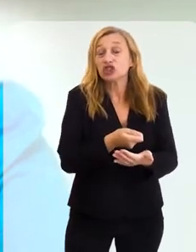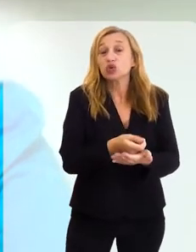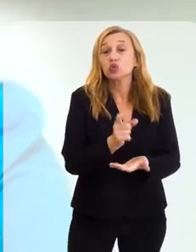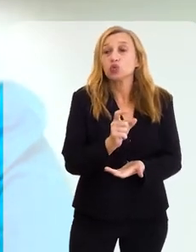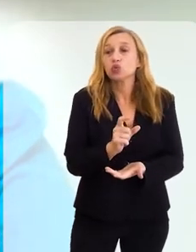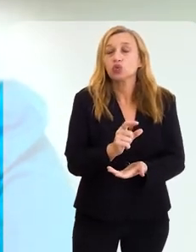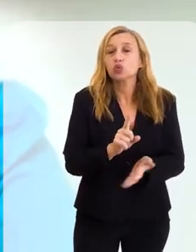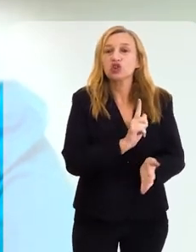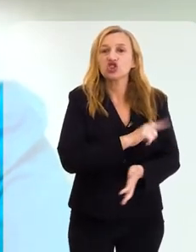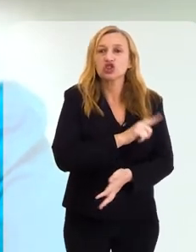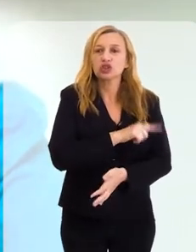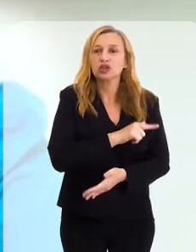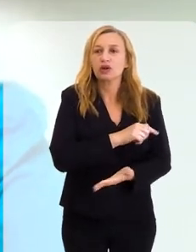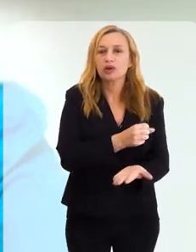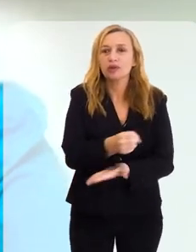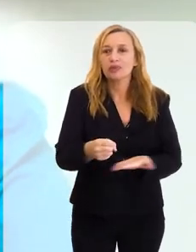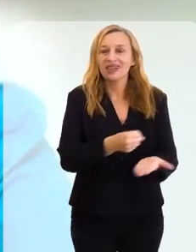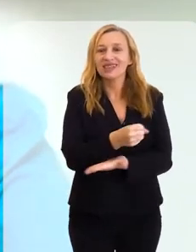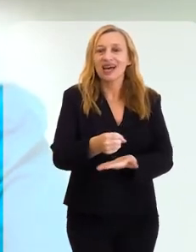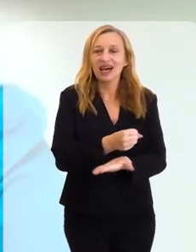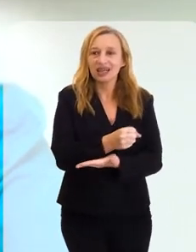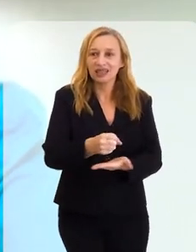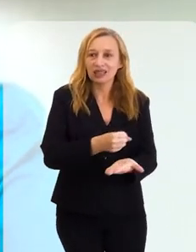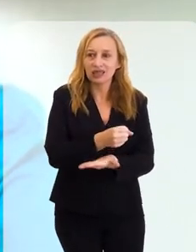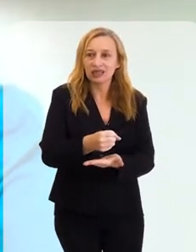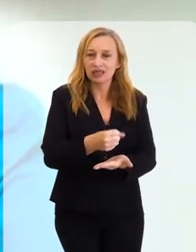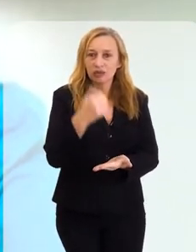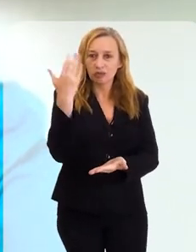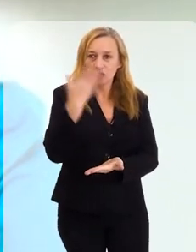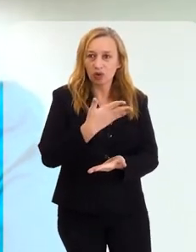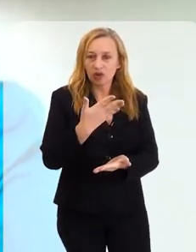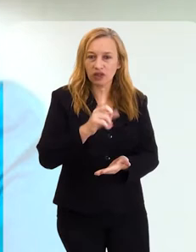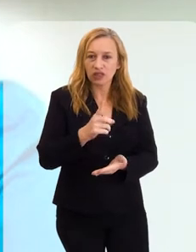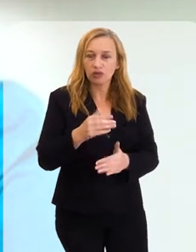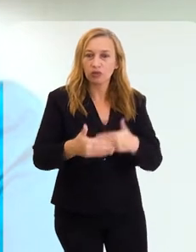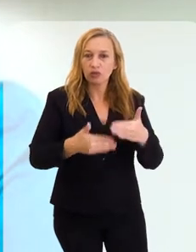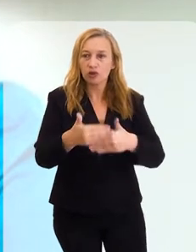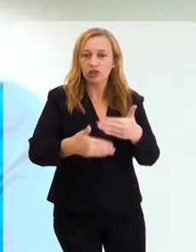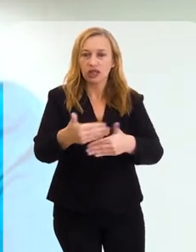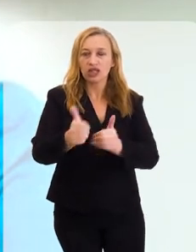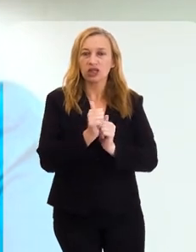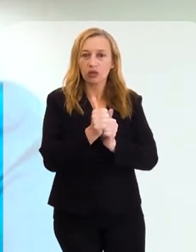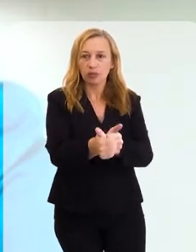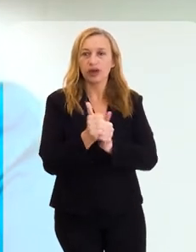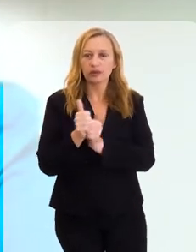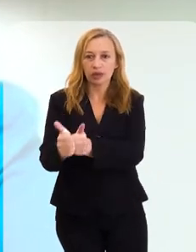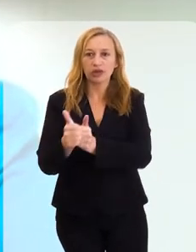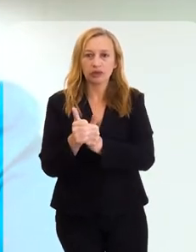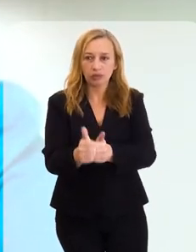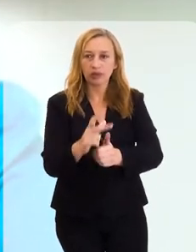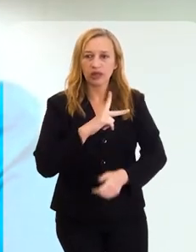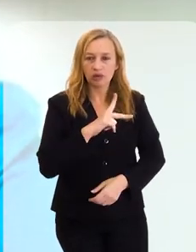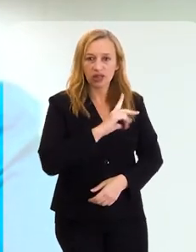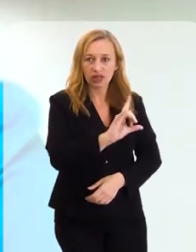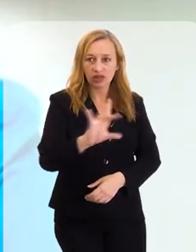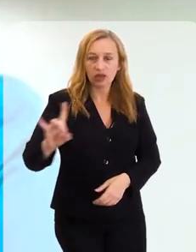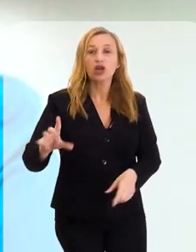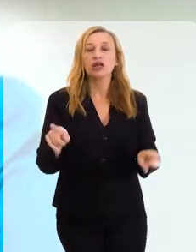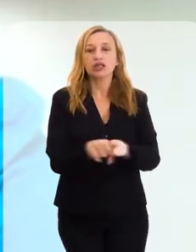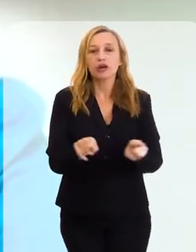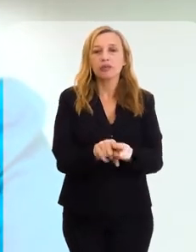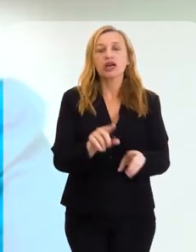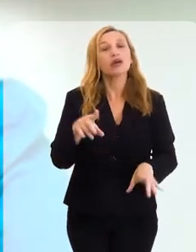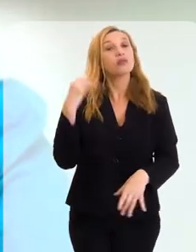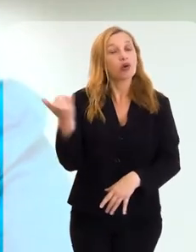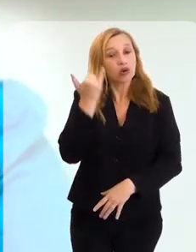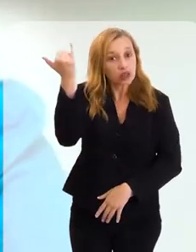passa a exigir uma gestão baseada em entregas e não em processos de trabalho em acompanhamento individual.